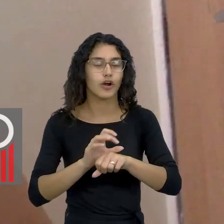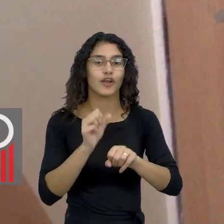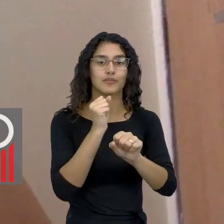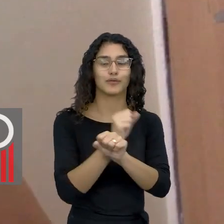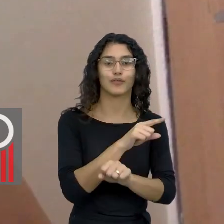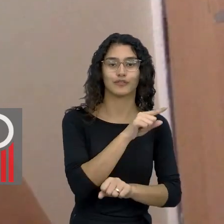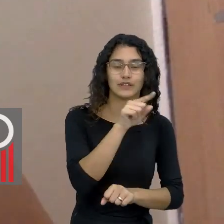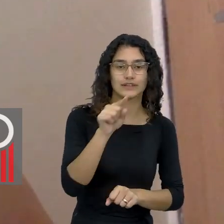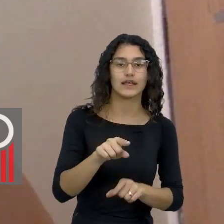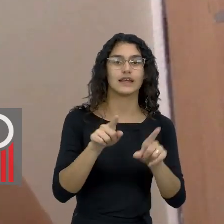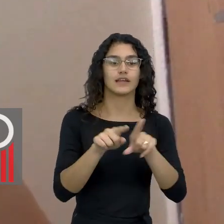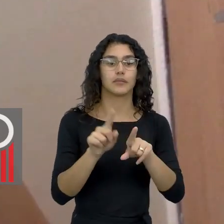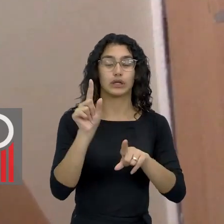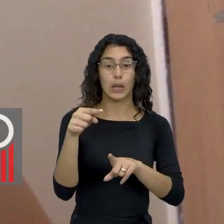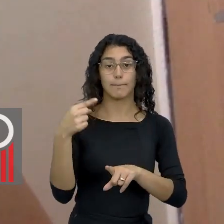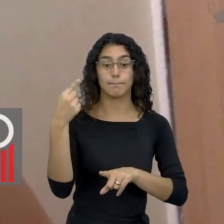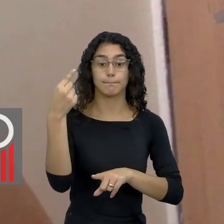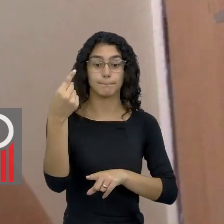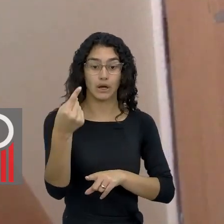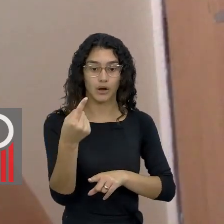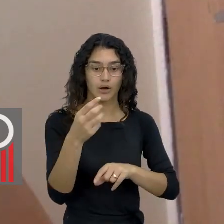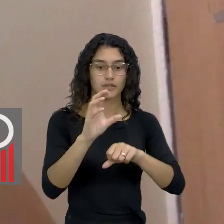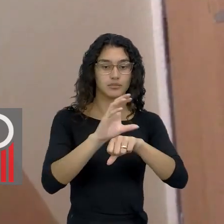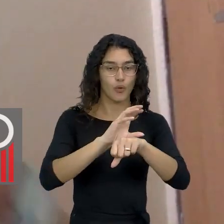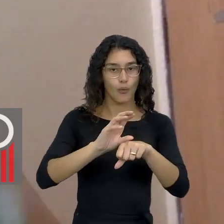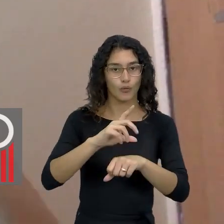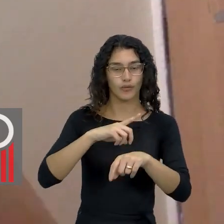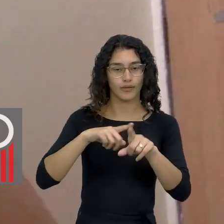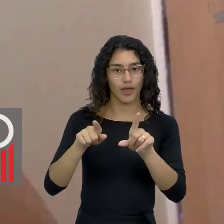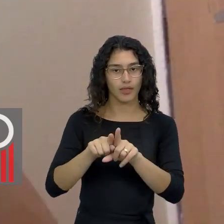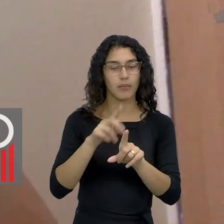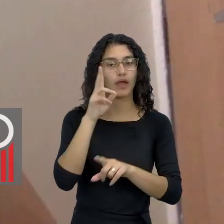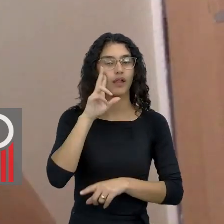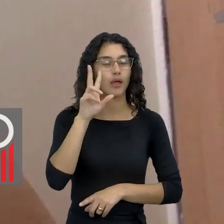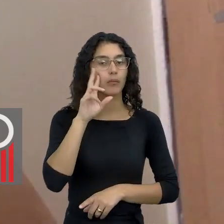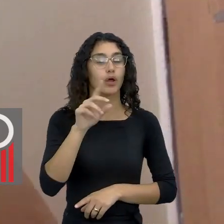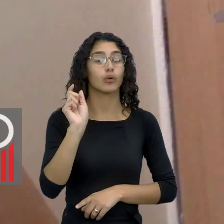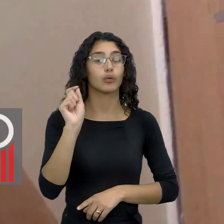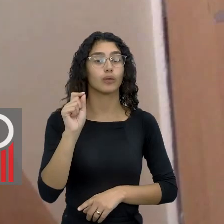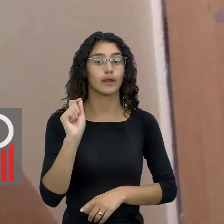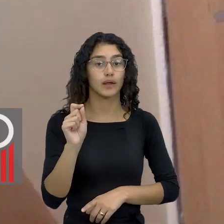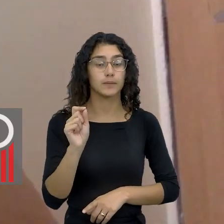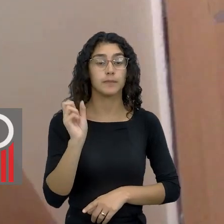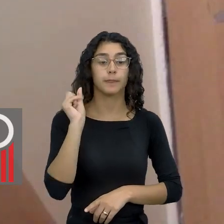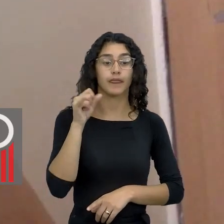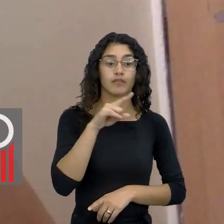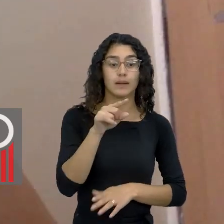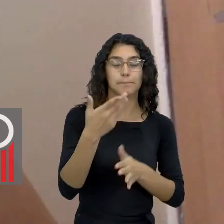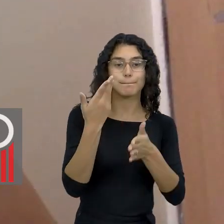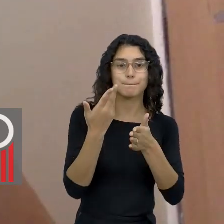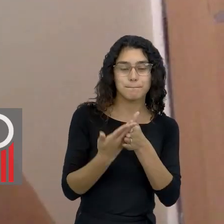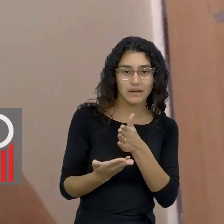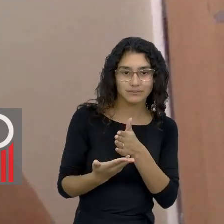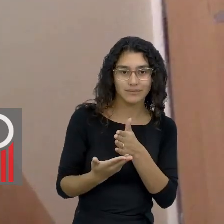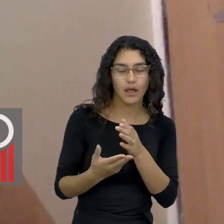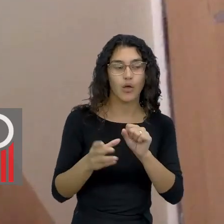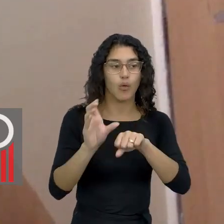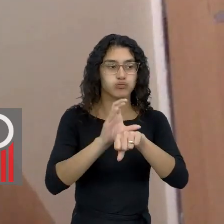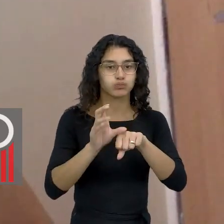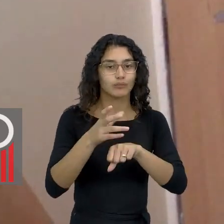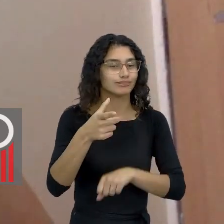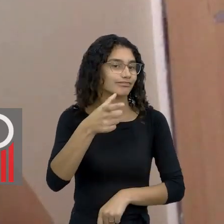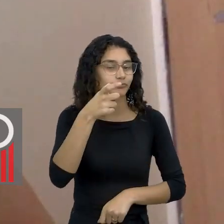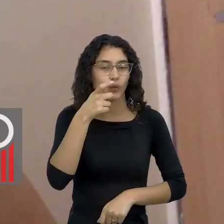Espero vocês para a nossa próxima formação. Lembrando que, se você perdeu a formação de